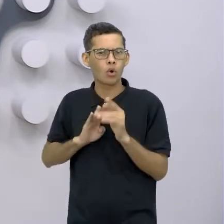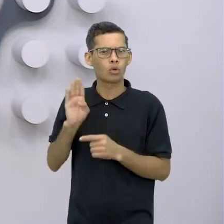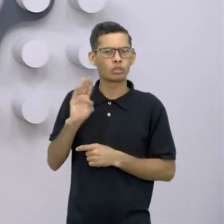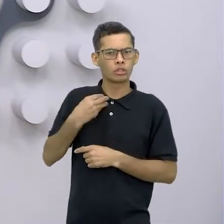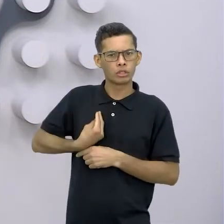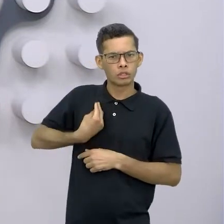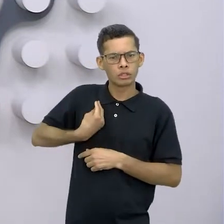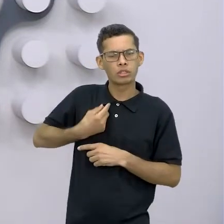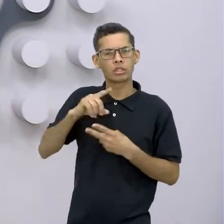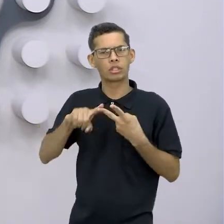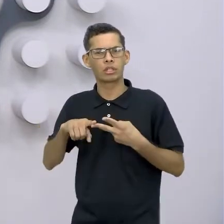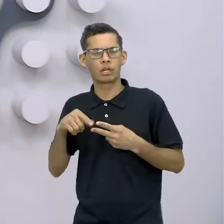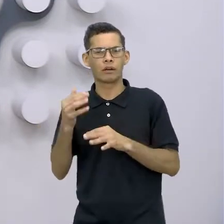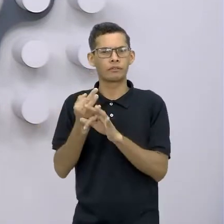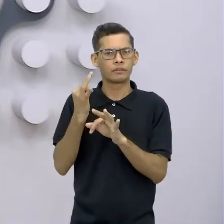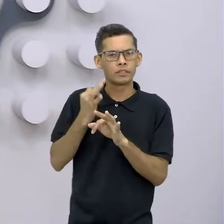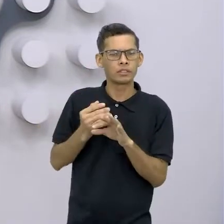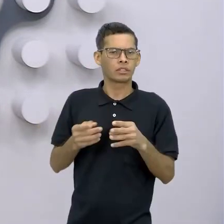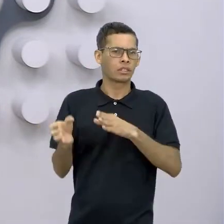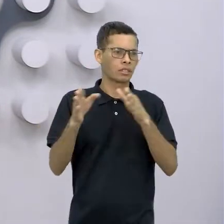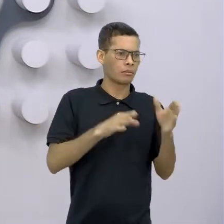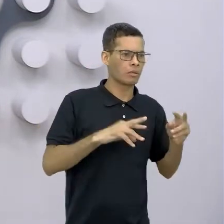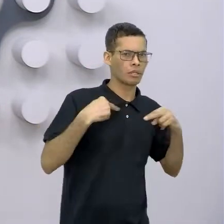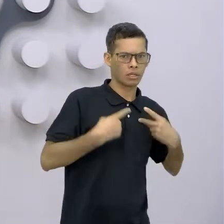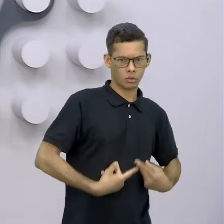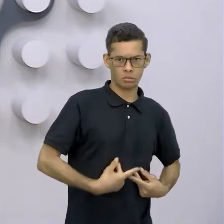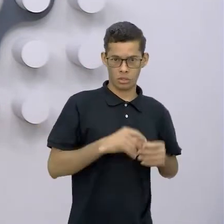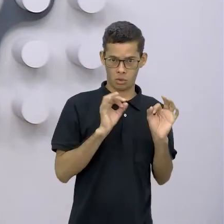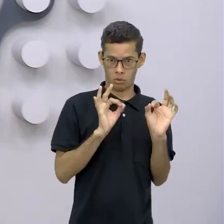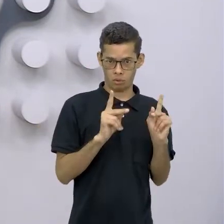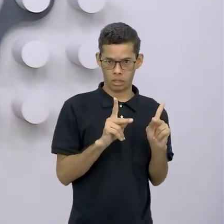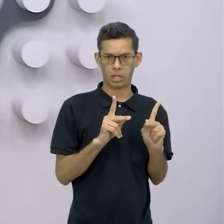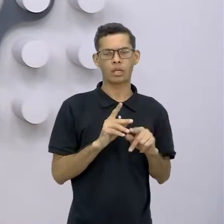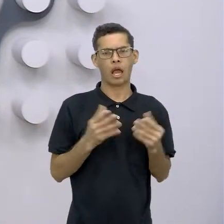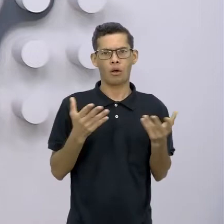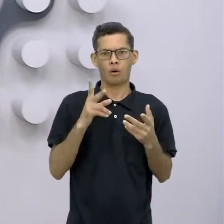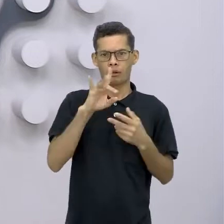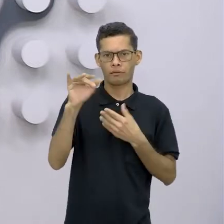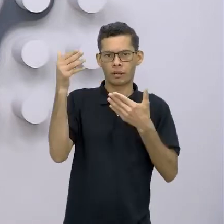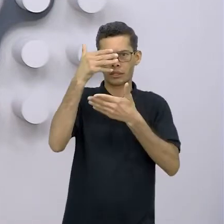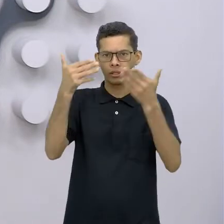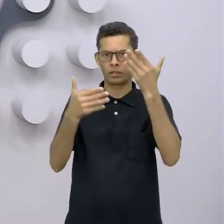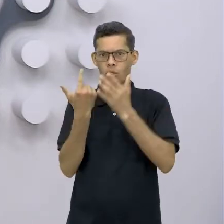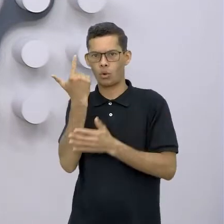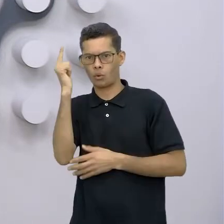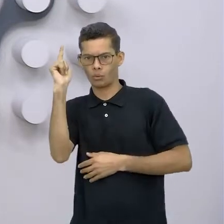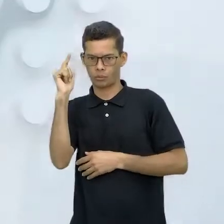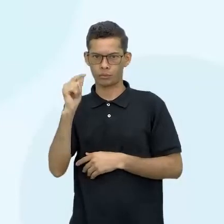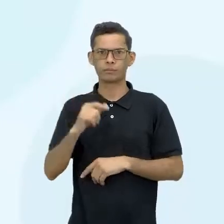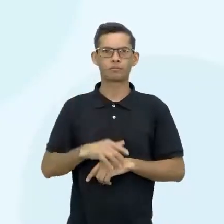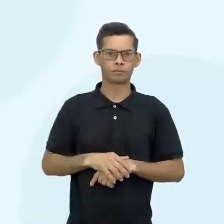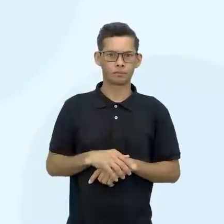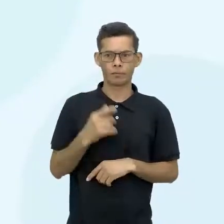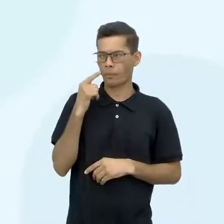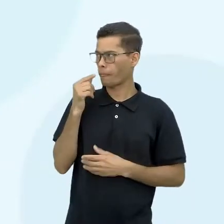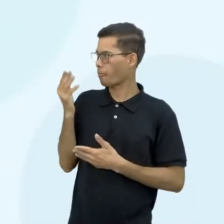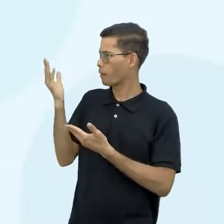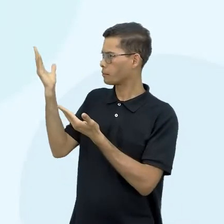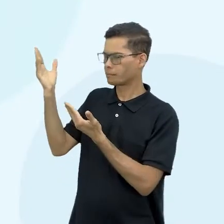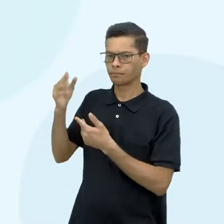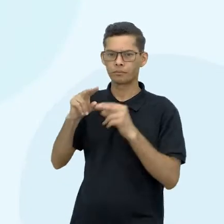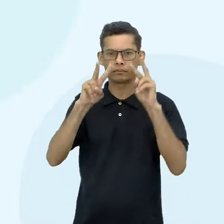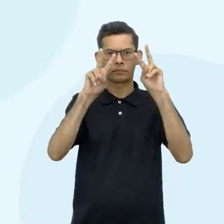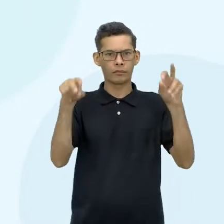também nas ciências humanas. Beleza? Agora eu vou passar o novo slide, tá bom? Experimento. Então, olha